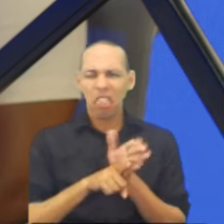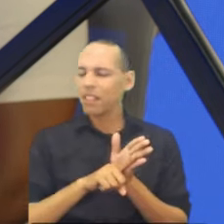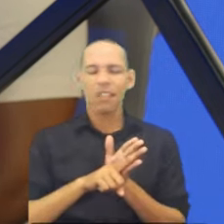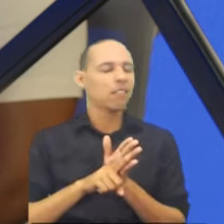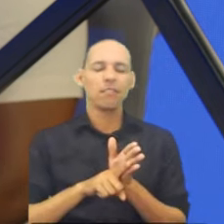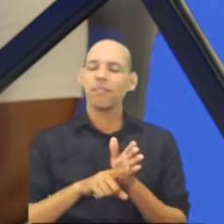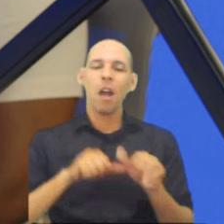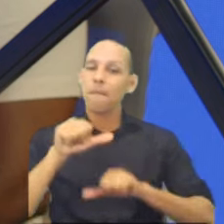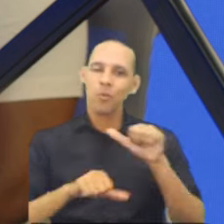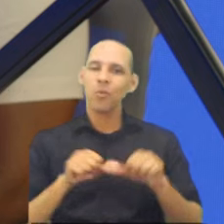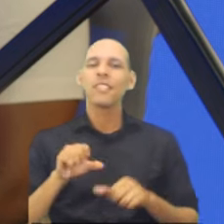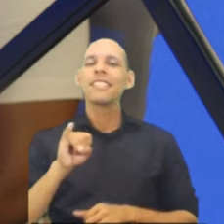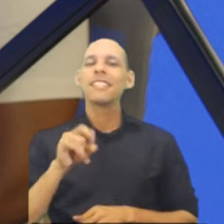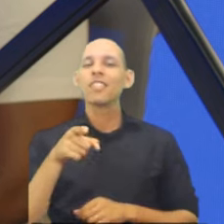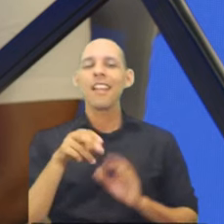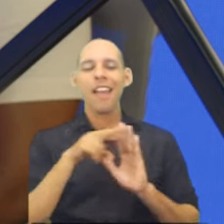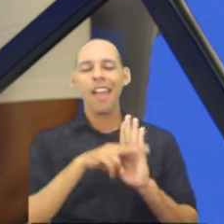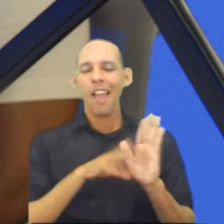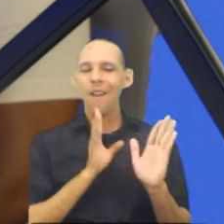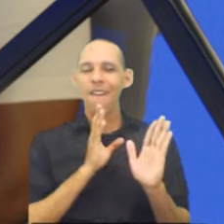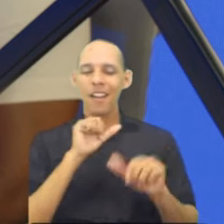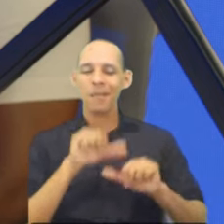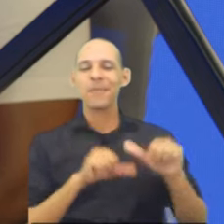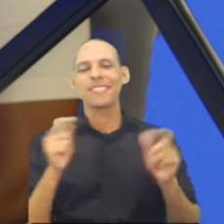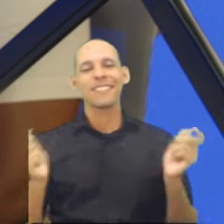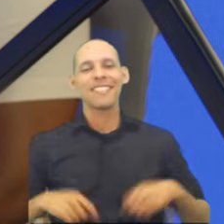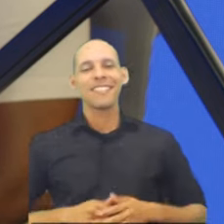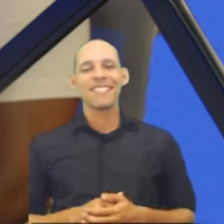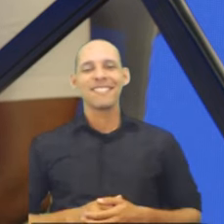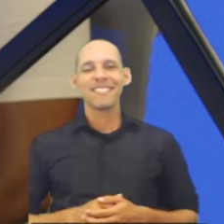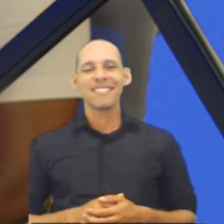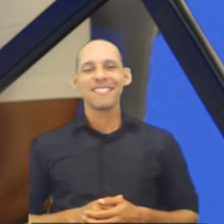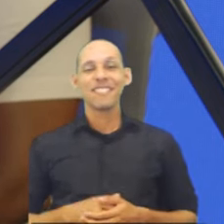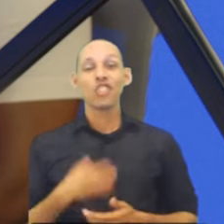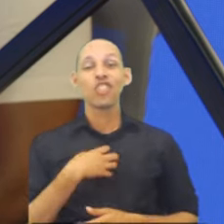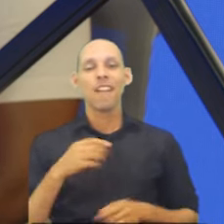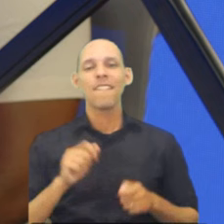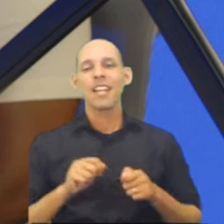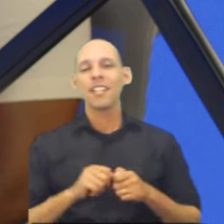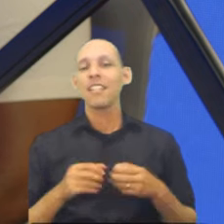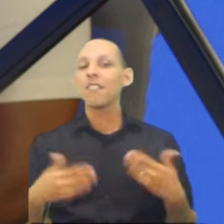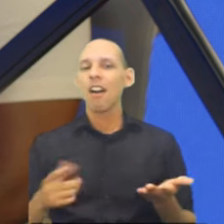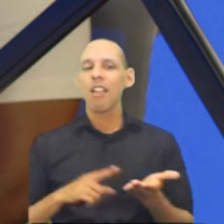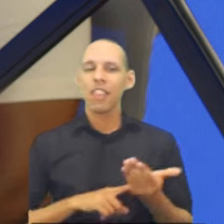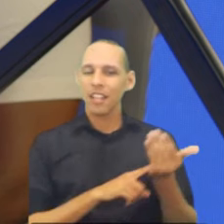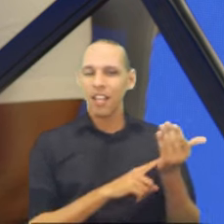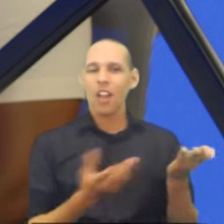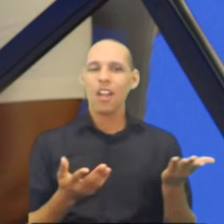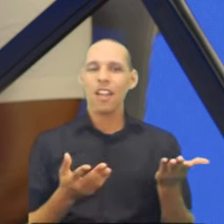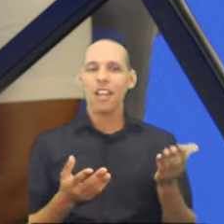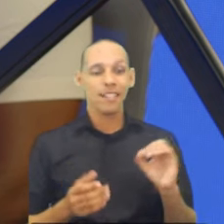só muda qualquer coisa quando você conhece a regra qual é o modo dos operand conceito da